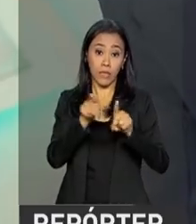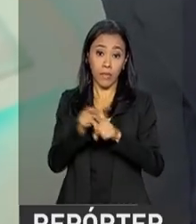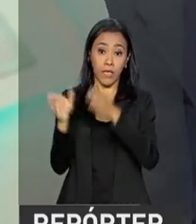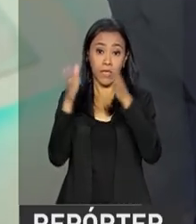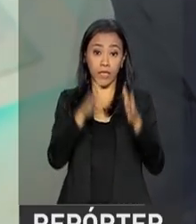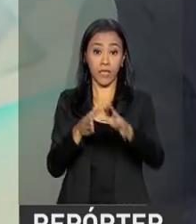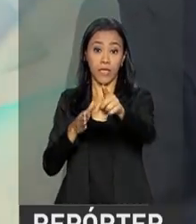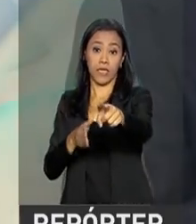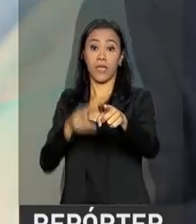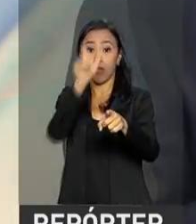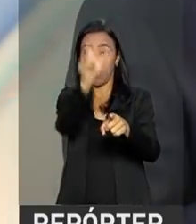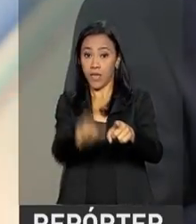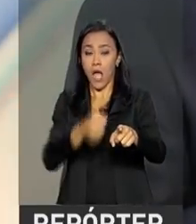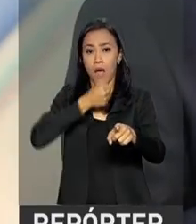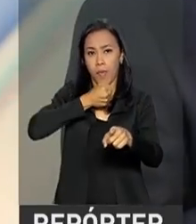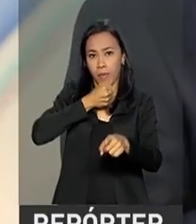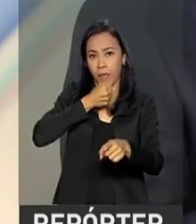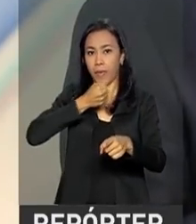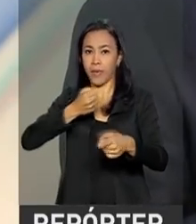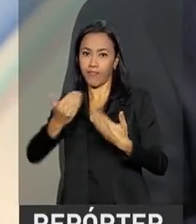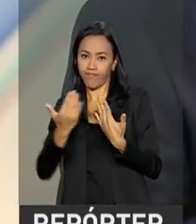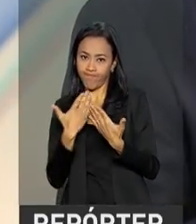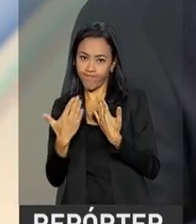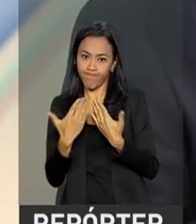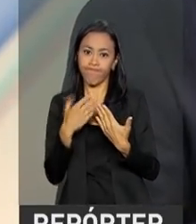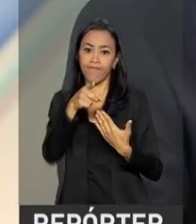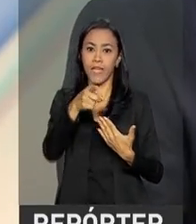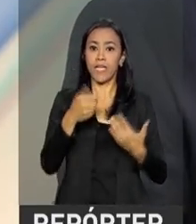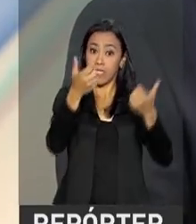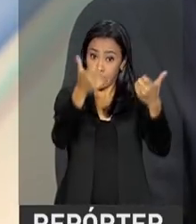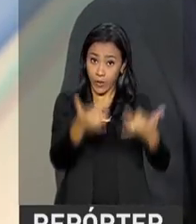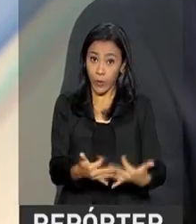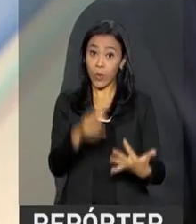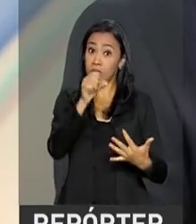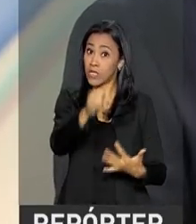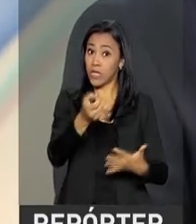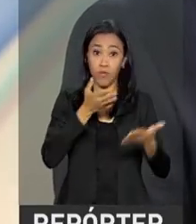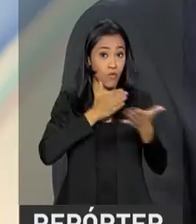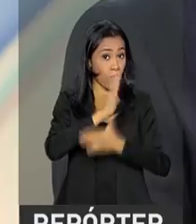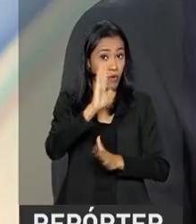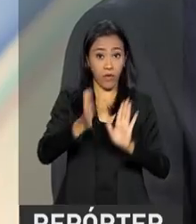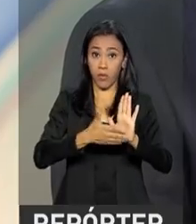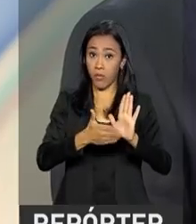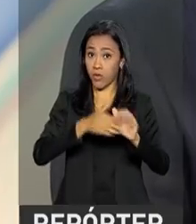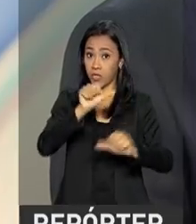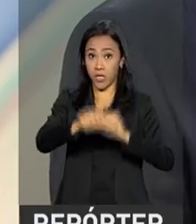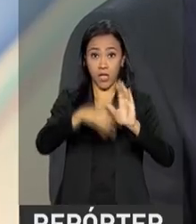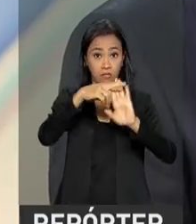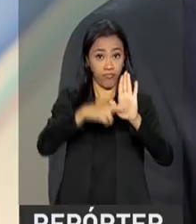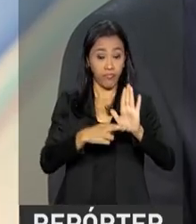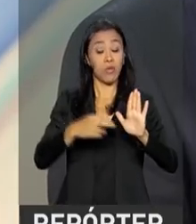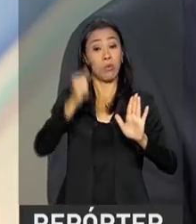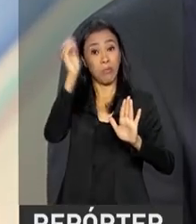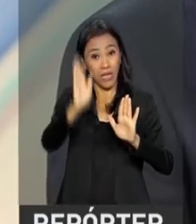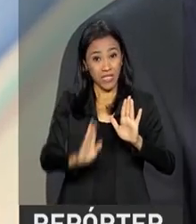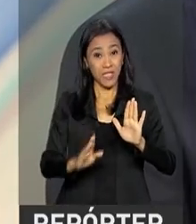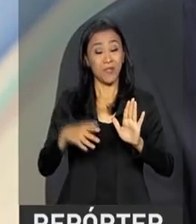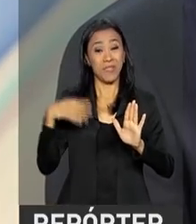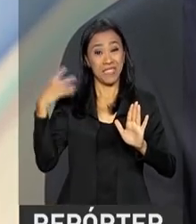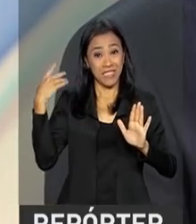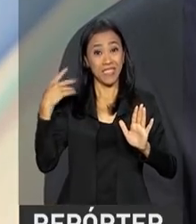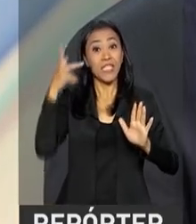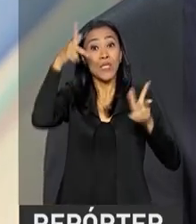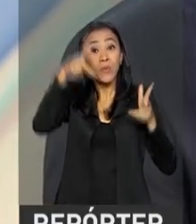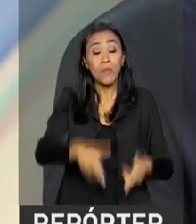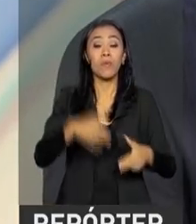silvio santos o presidente michel temer afirmou que se a reforma da previdência não for aprovada o brasil pode chegar a uma situação como